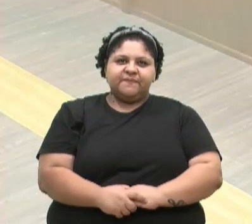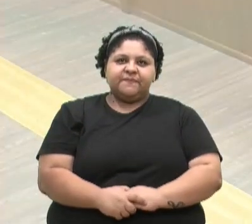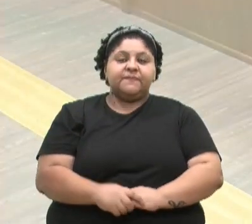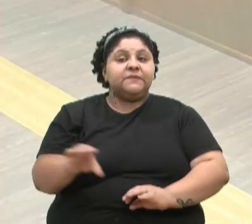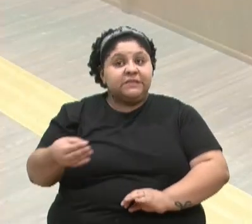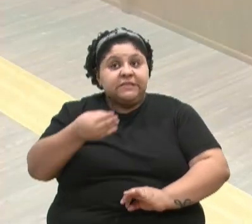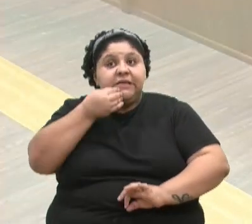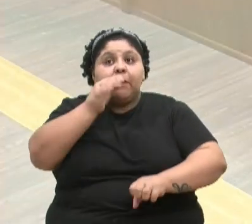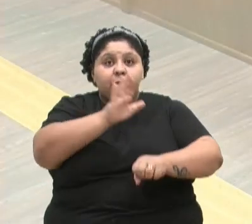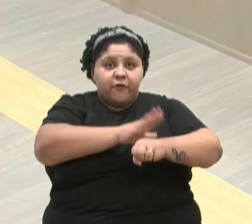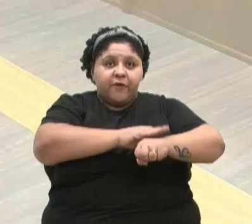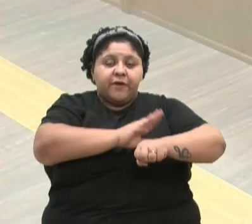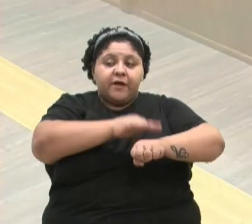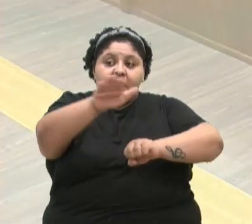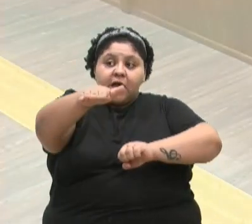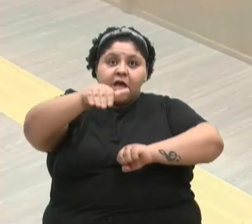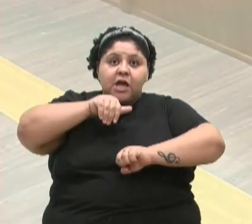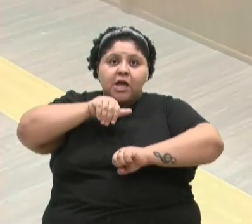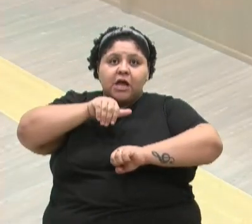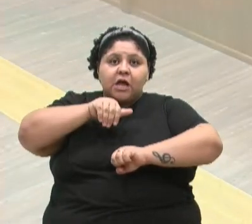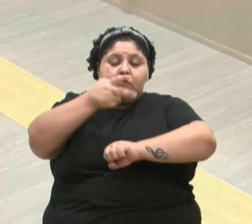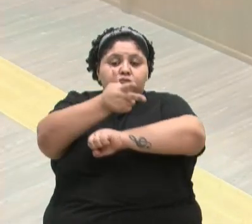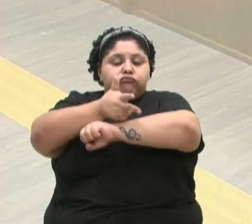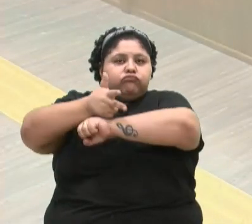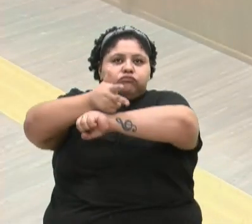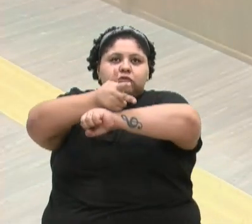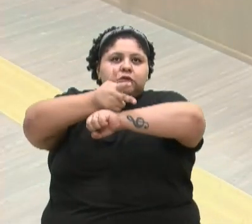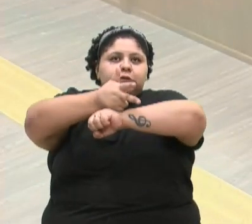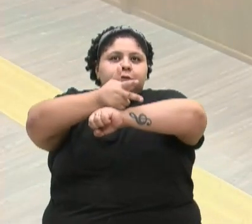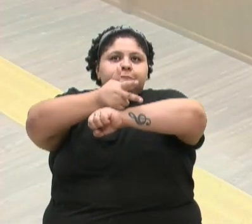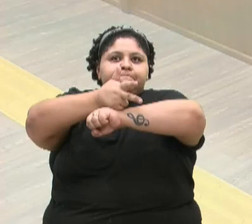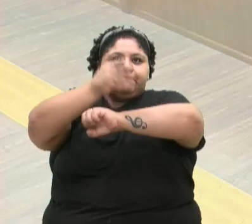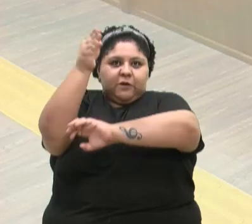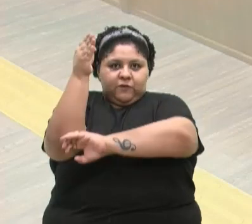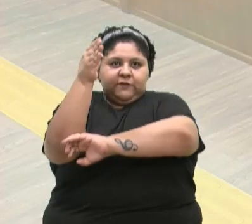Aproveito o momento para chamar um vídeo com relação ao hotel.